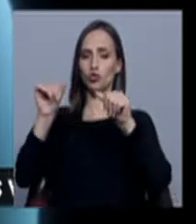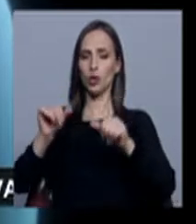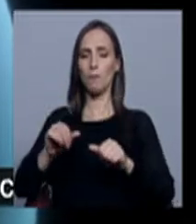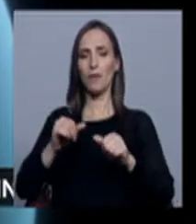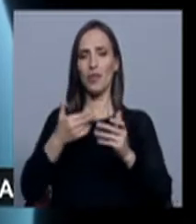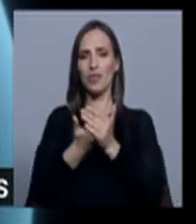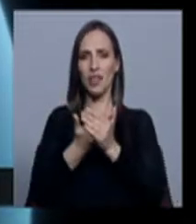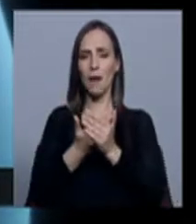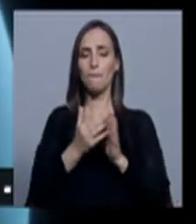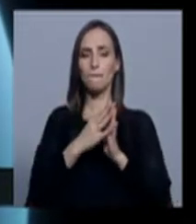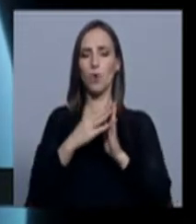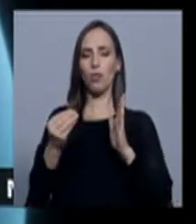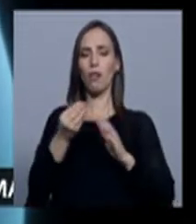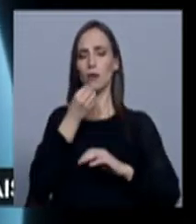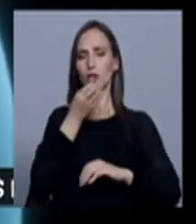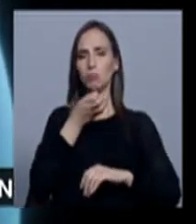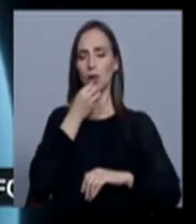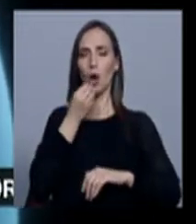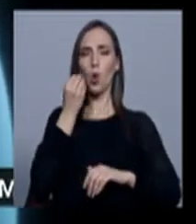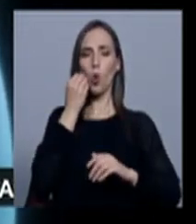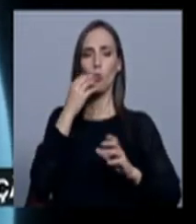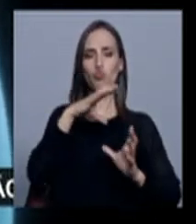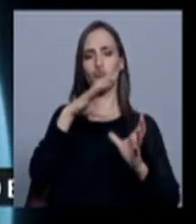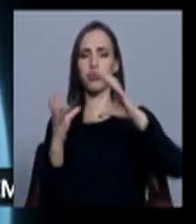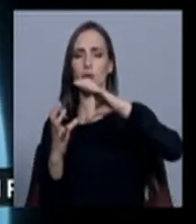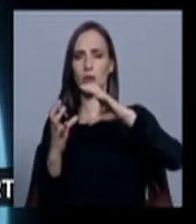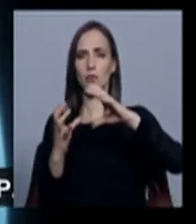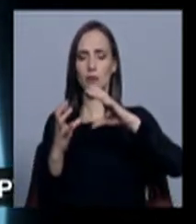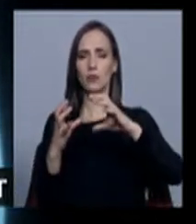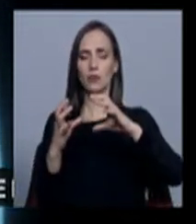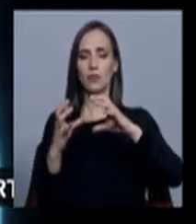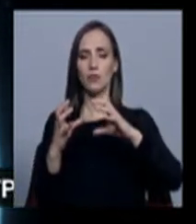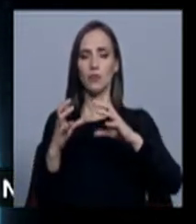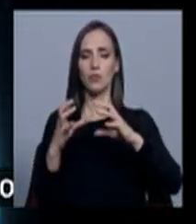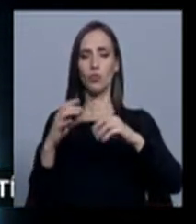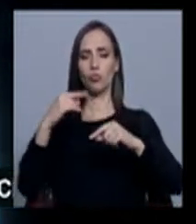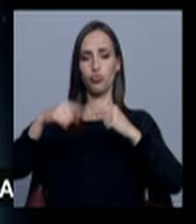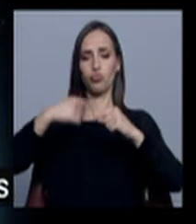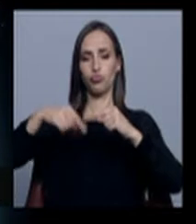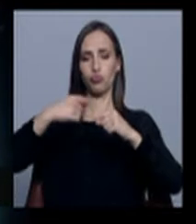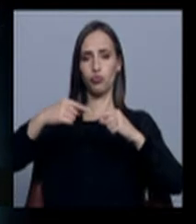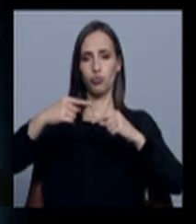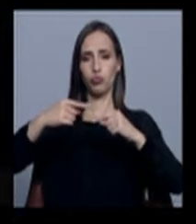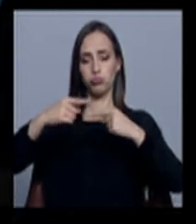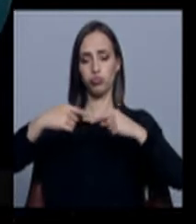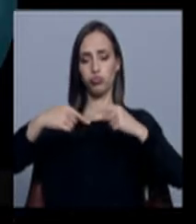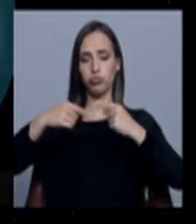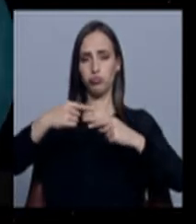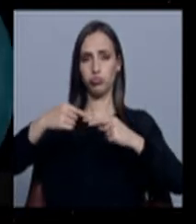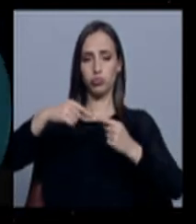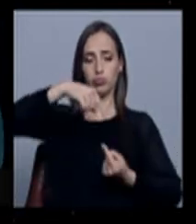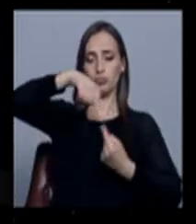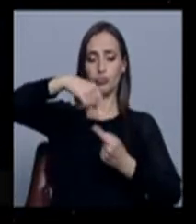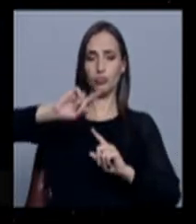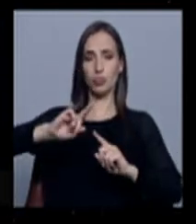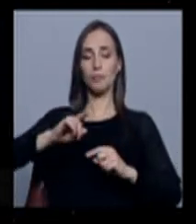que explica, então, esta inclinação tão acentuada na inclinação da órbita do eixo, da rotação sobre o próprio eixo de Urano. Isto é muito curioso,